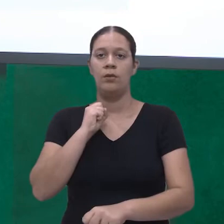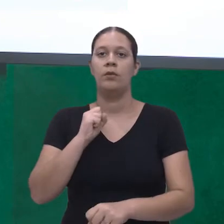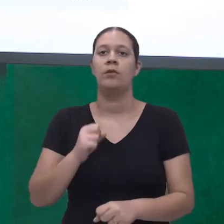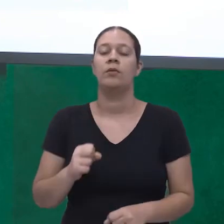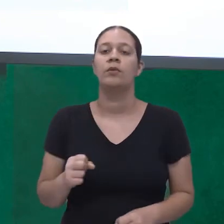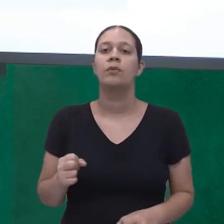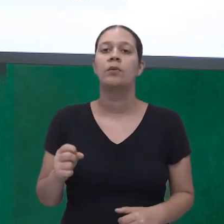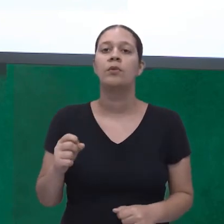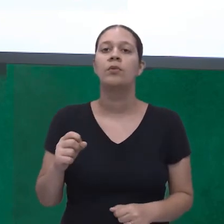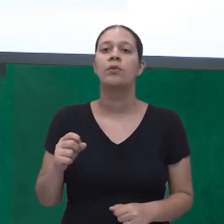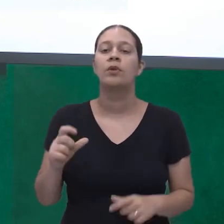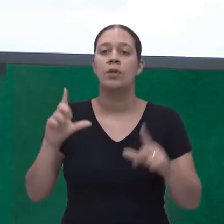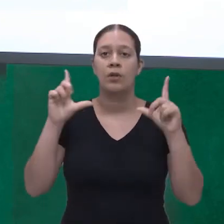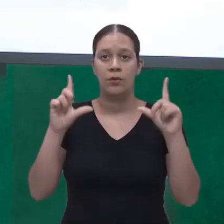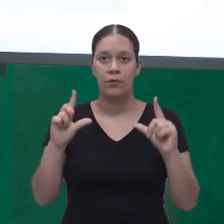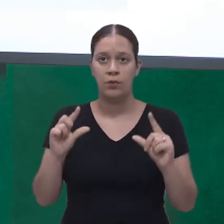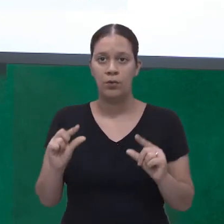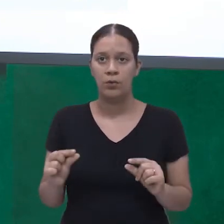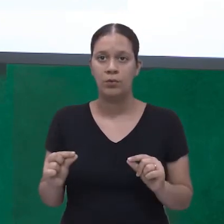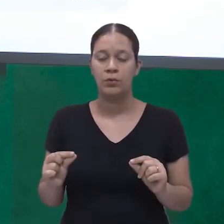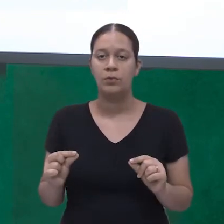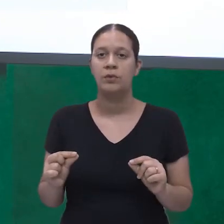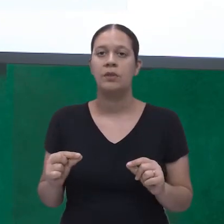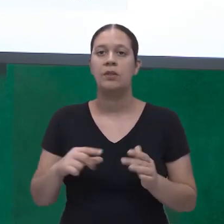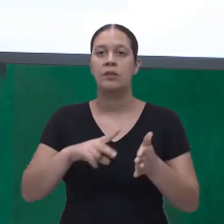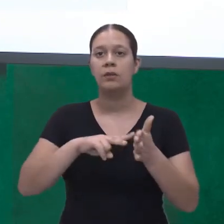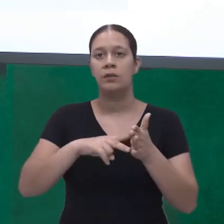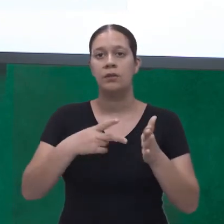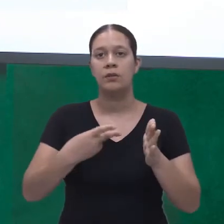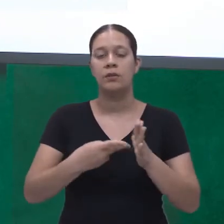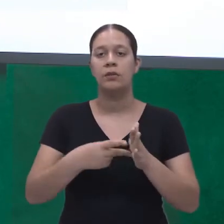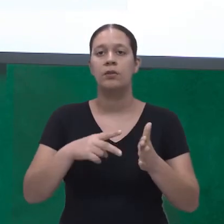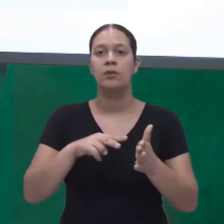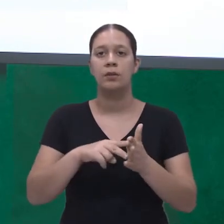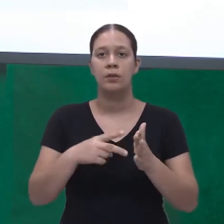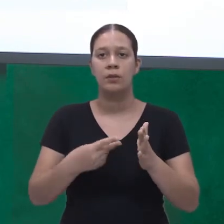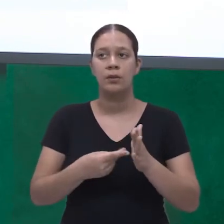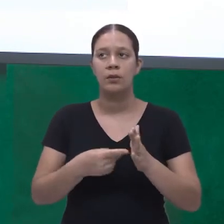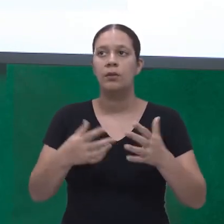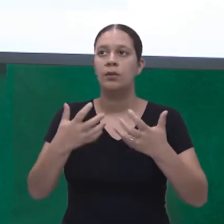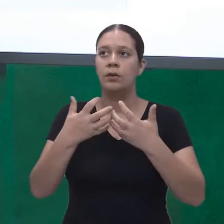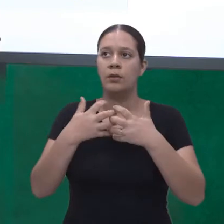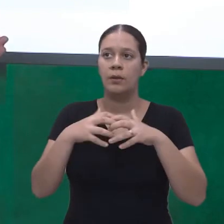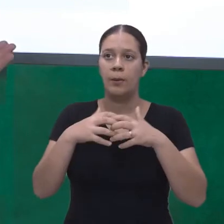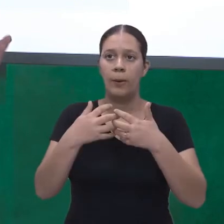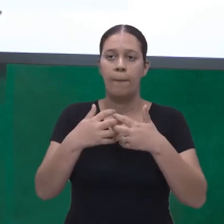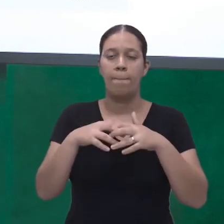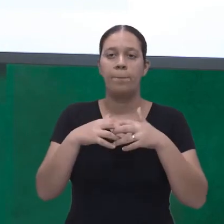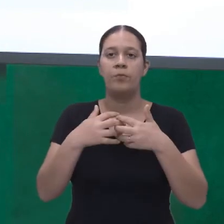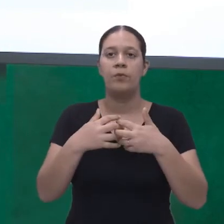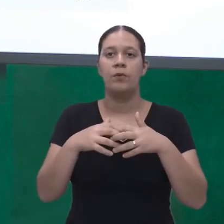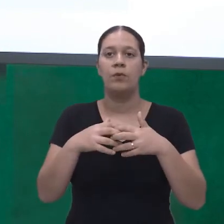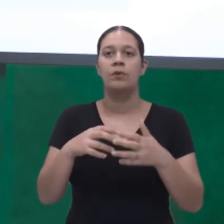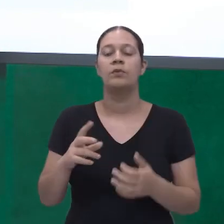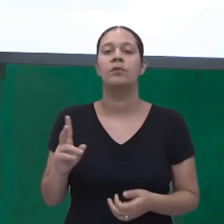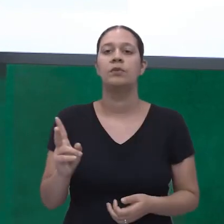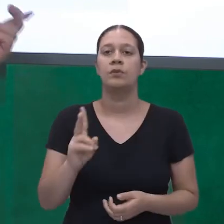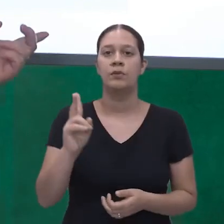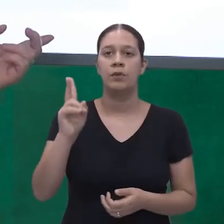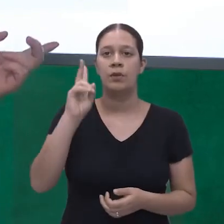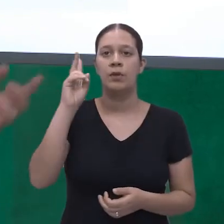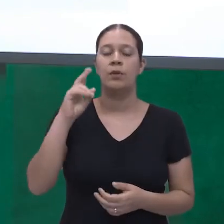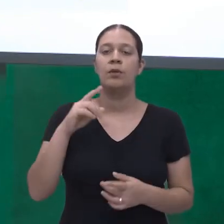e o tamanho daquele volume diminui, significa dizer que calculando aqui naquela expressão, vai ter um